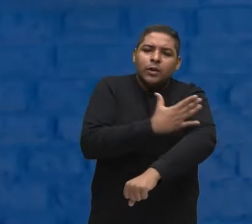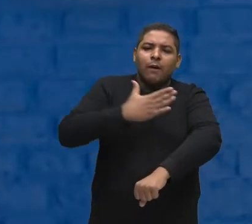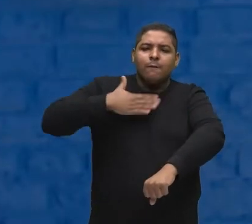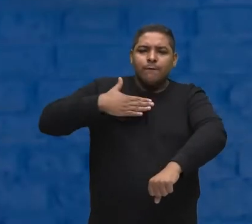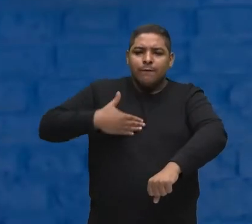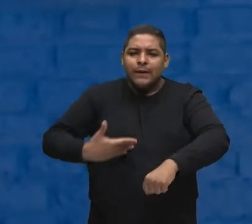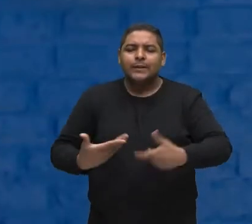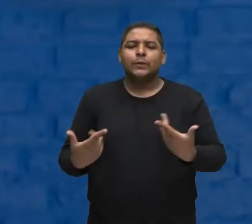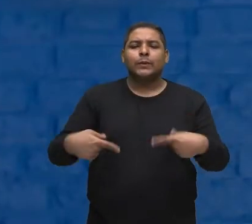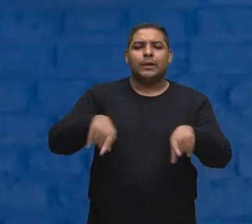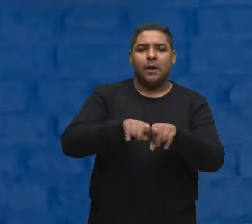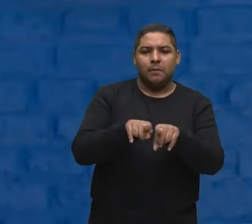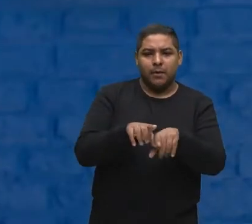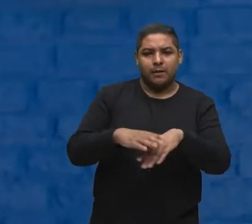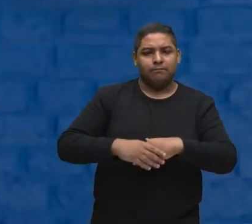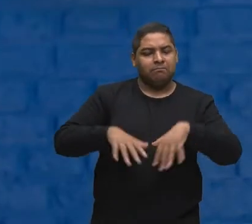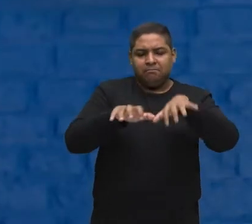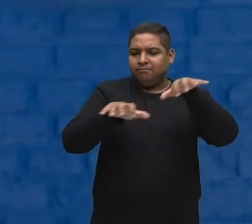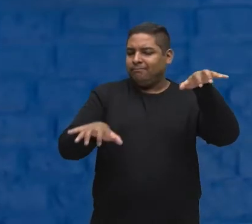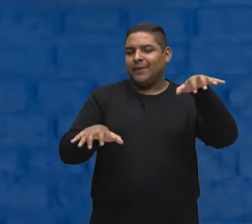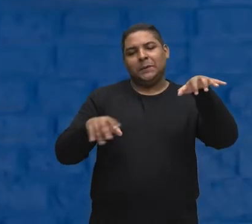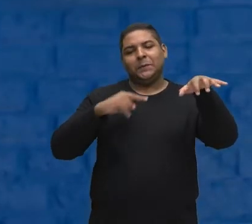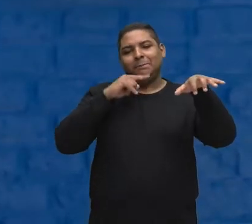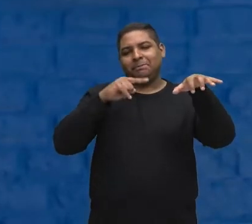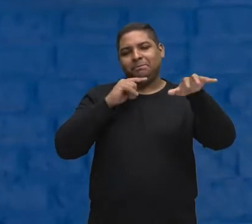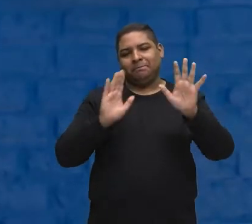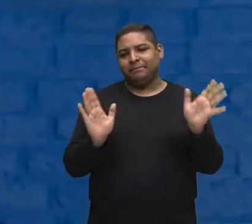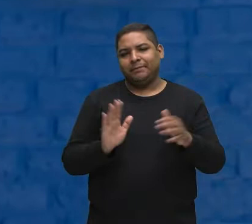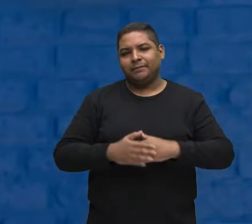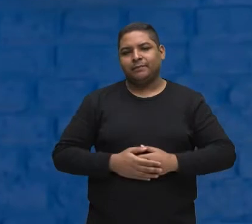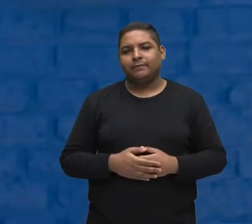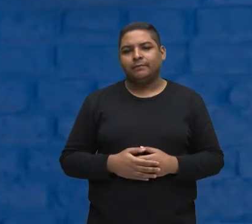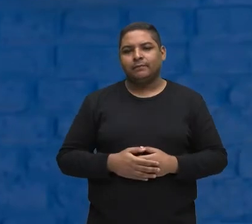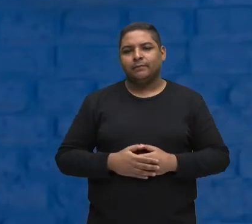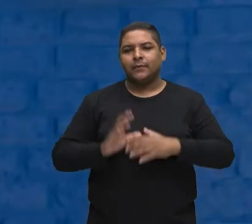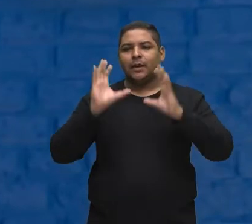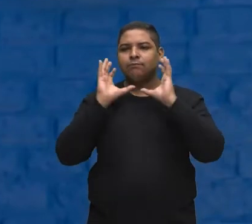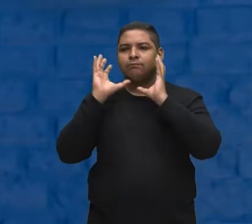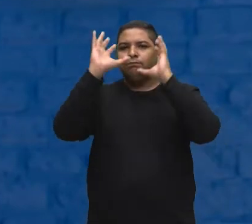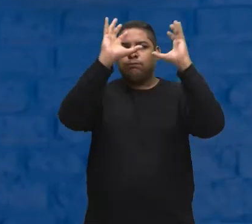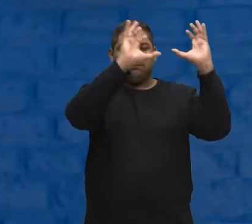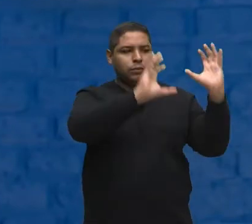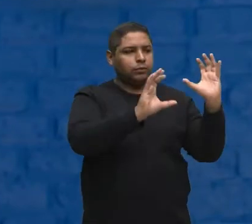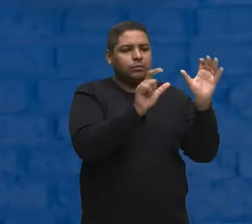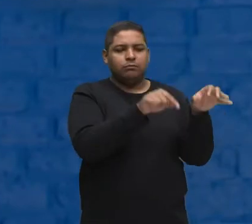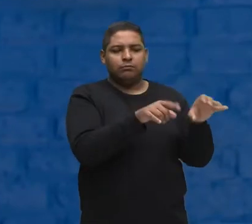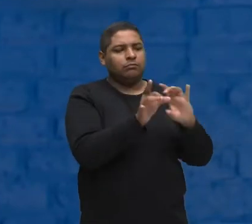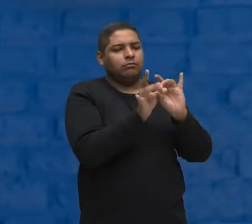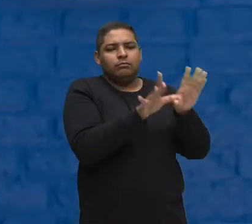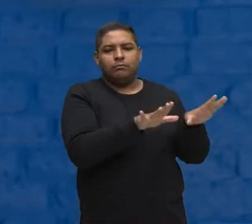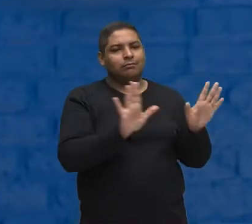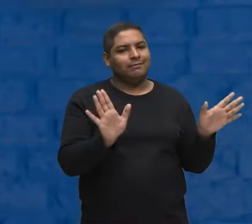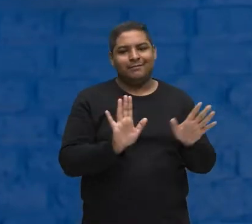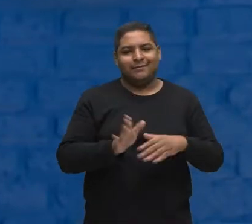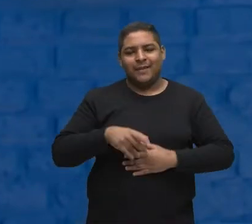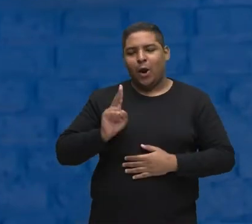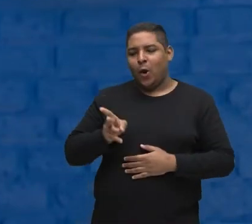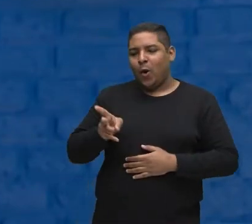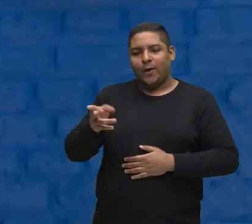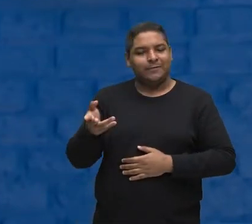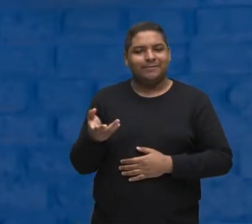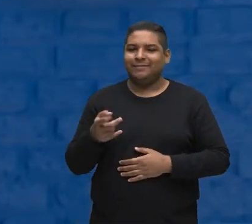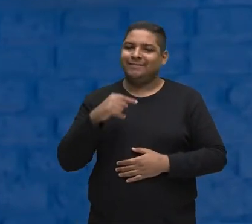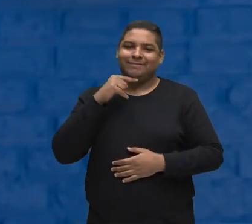físico. Então, a gente não está separado. Não dá para dizer, eu vou tirar minha cabeça, pronto, deixar aqui e meu corpo segue. Não tem